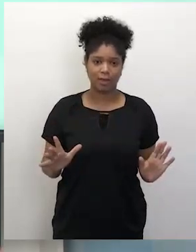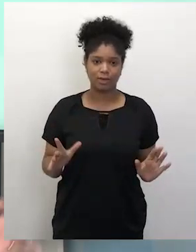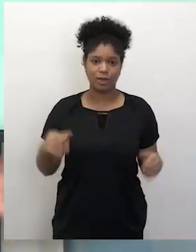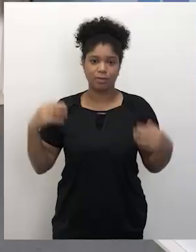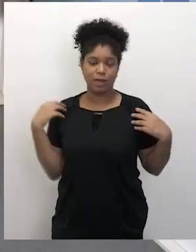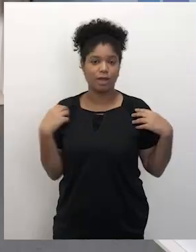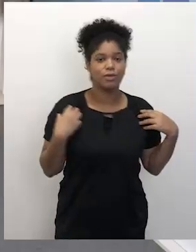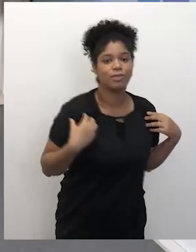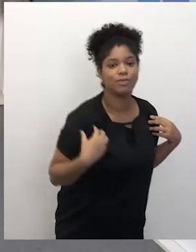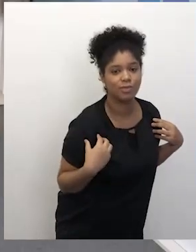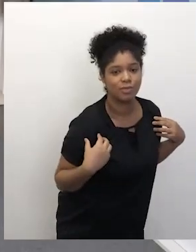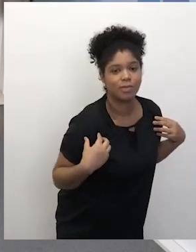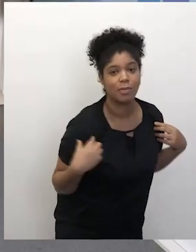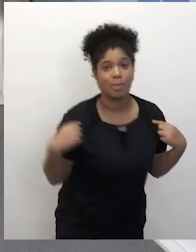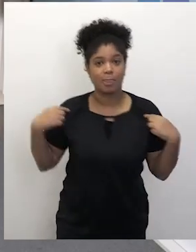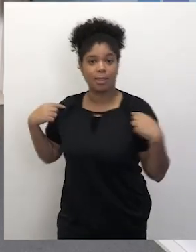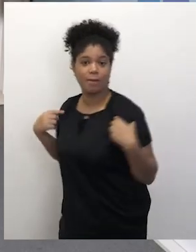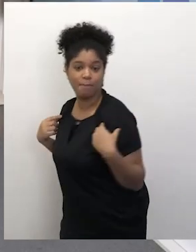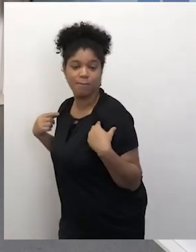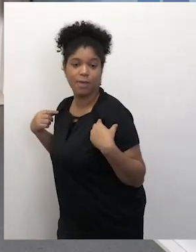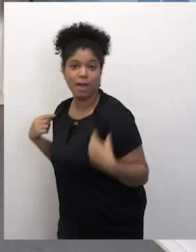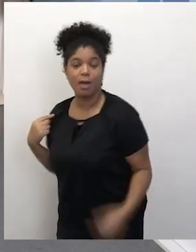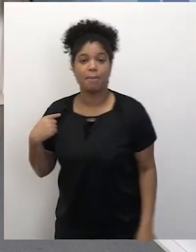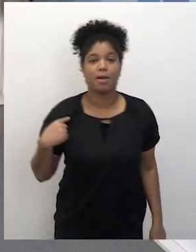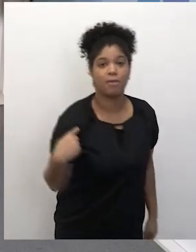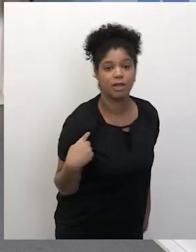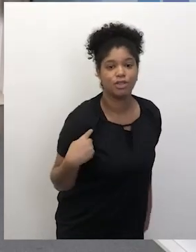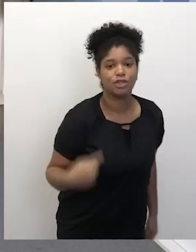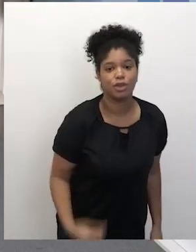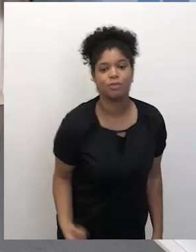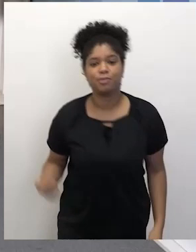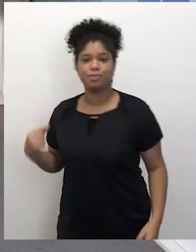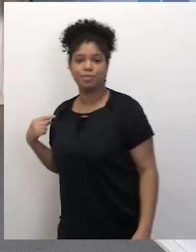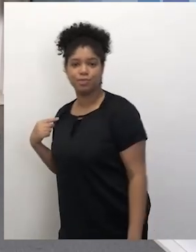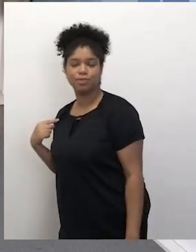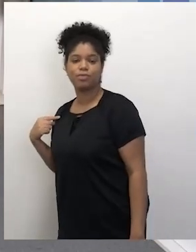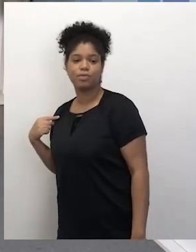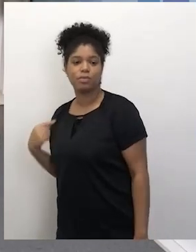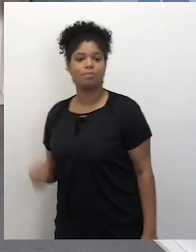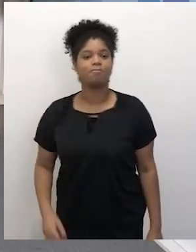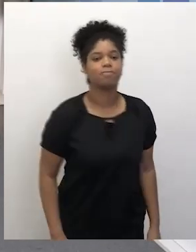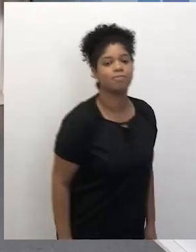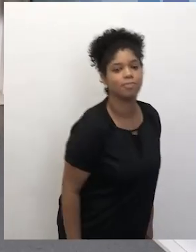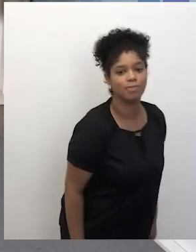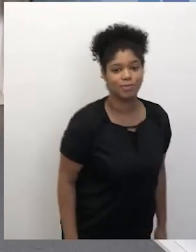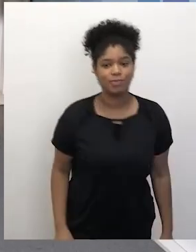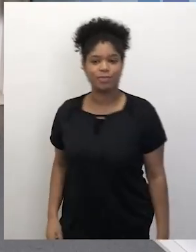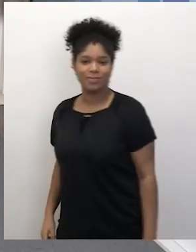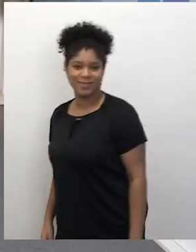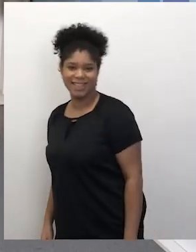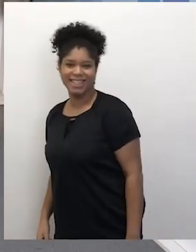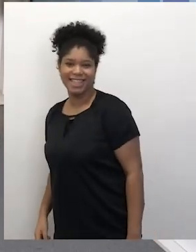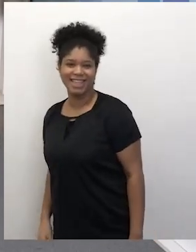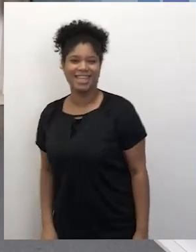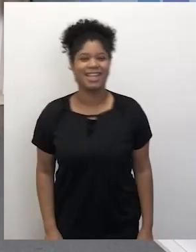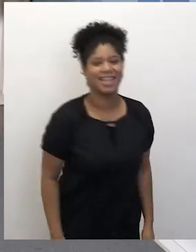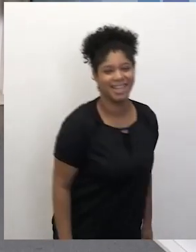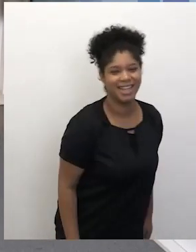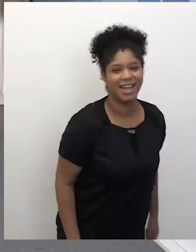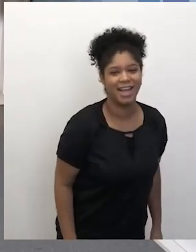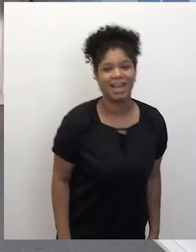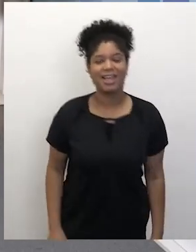ó, só vai colocar o ombrinho pra frente e gingar. As pernas fazem uma flexão, até a nossa câmera tá dançando,